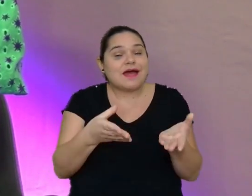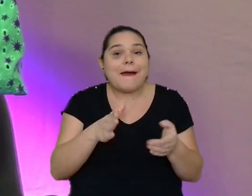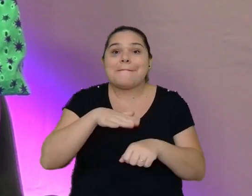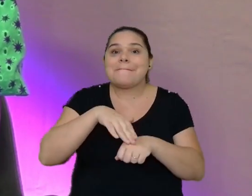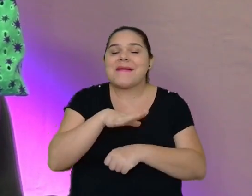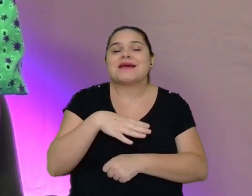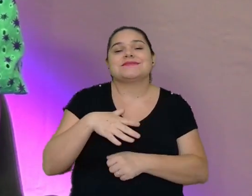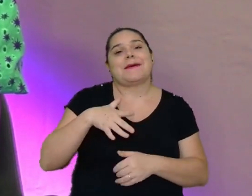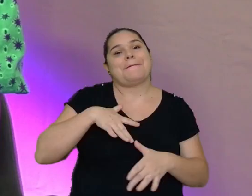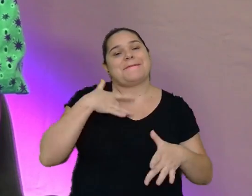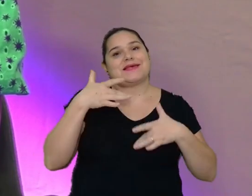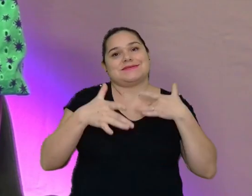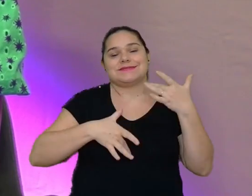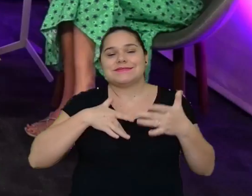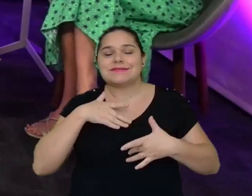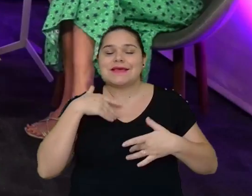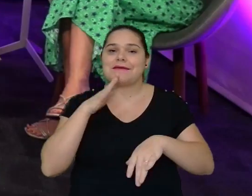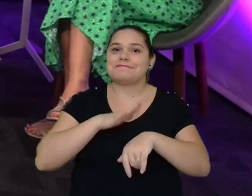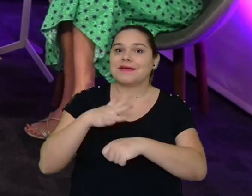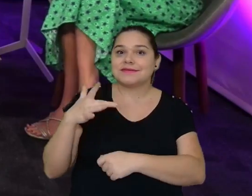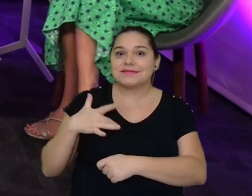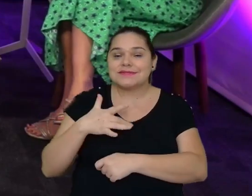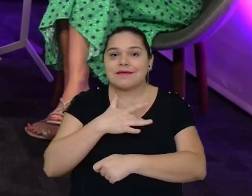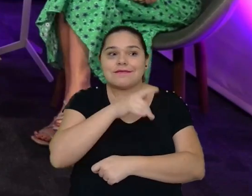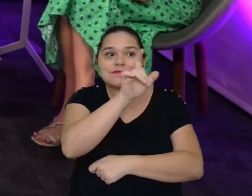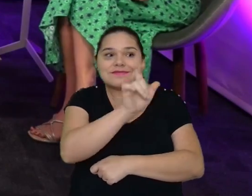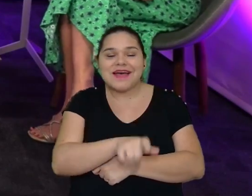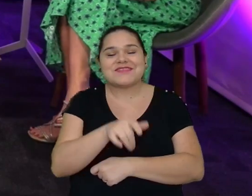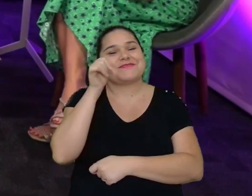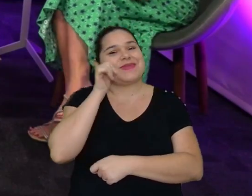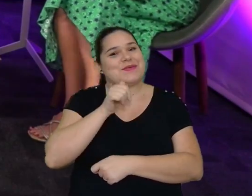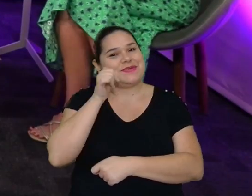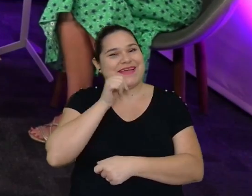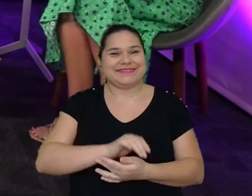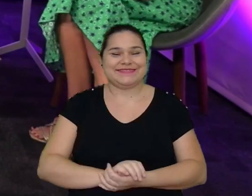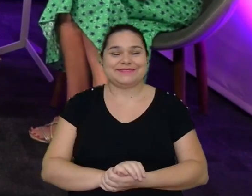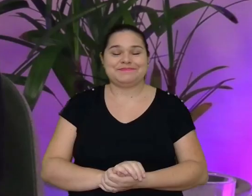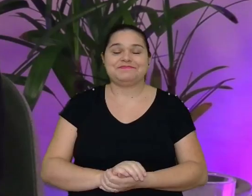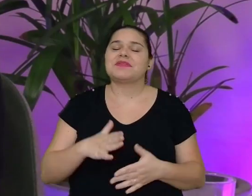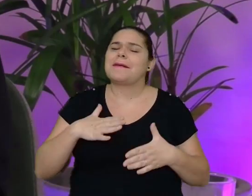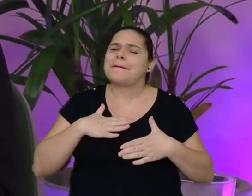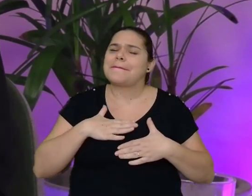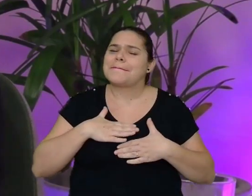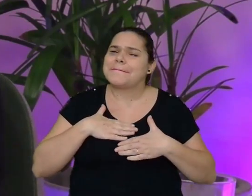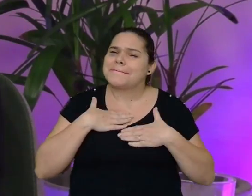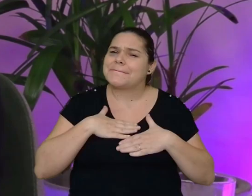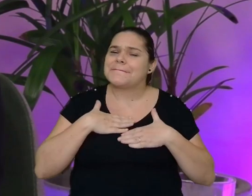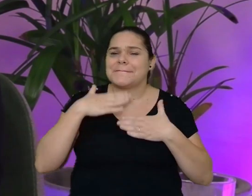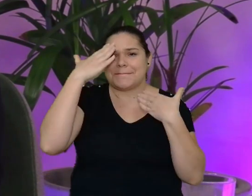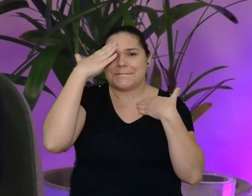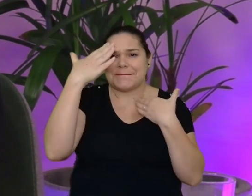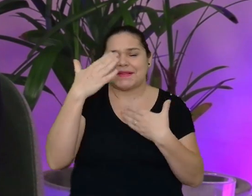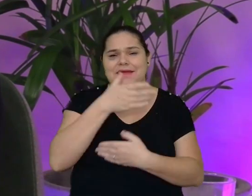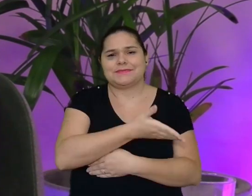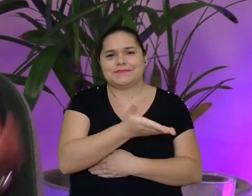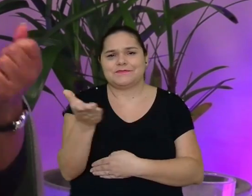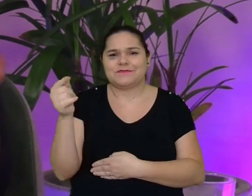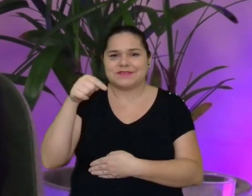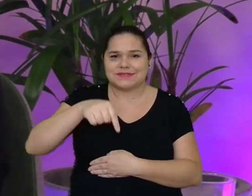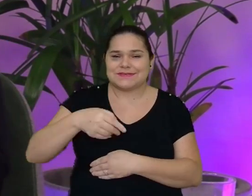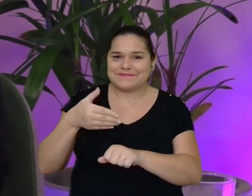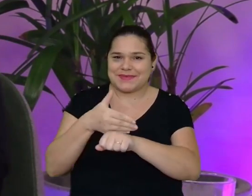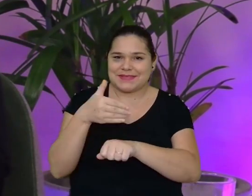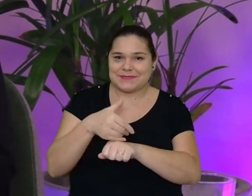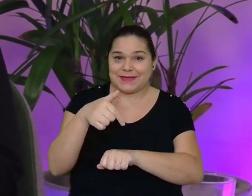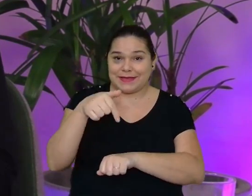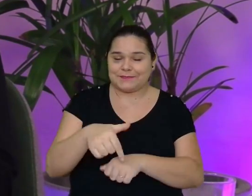mais preventiva no longo prazo. Muito bom, muito prazer. E muito obrigada pela participação de todos vocês aqui. Gente, para começar, eu queria trazer